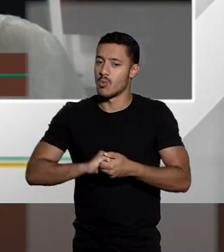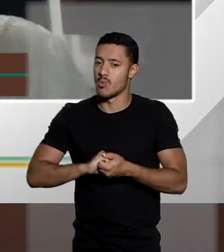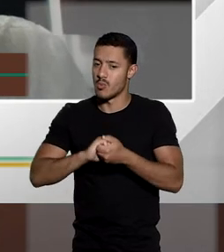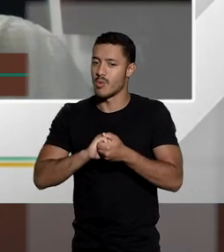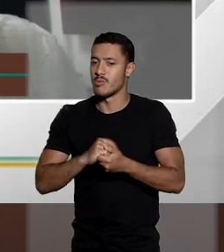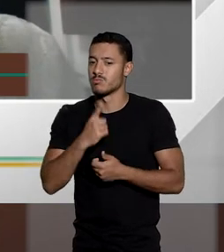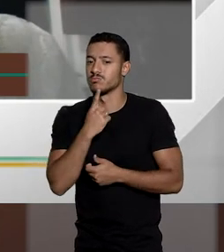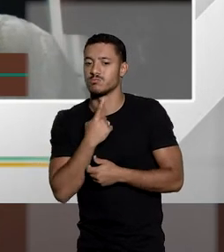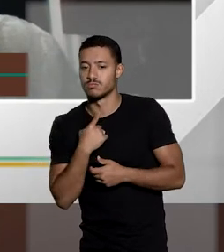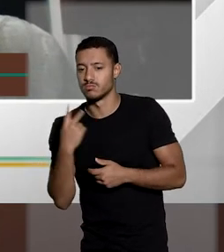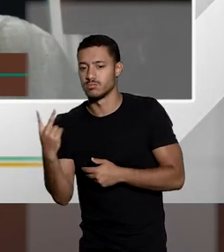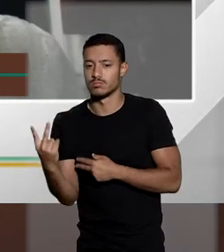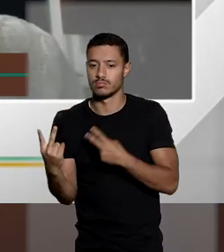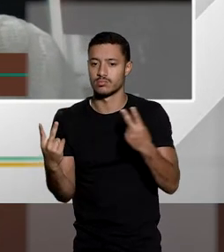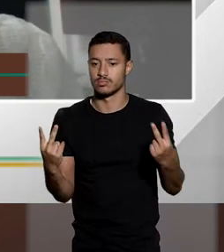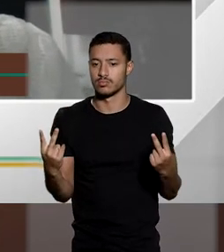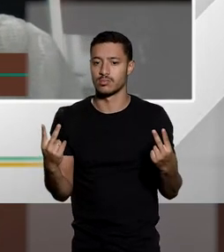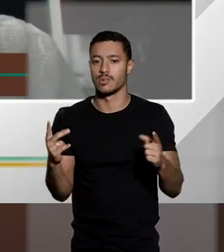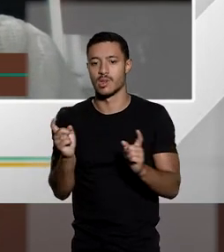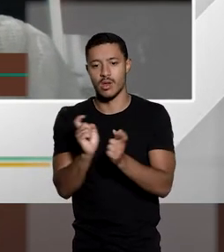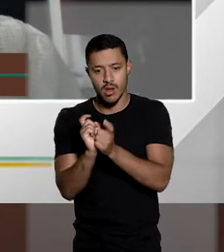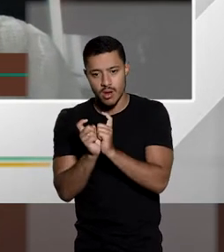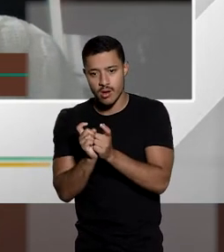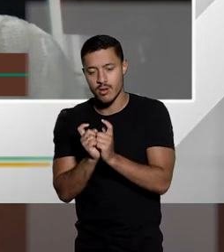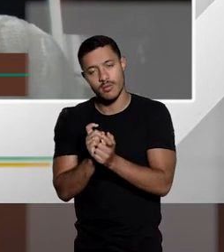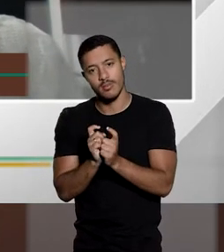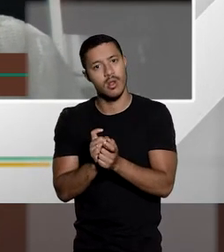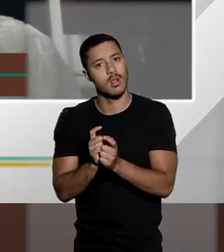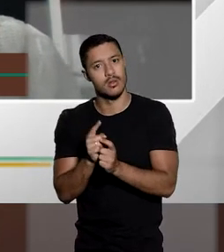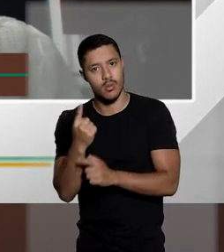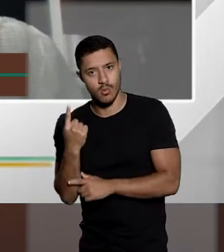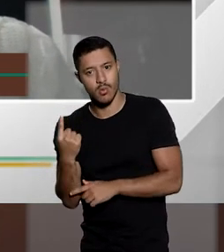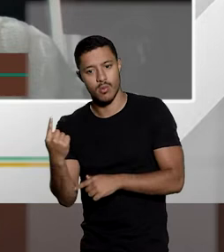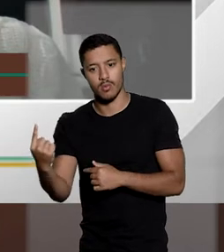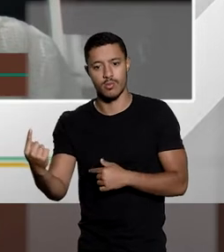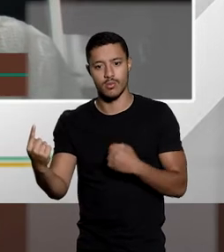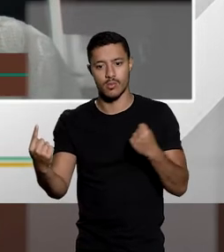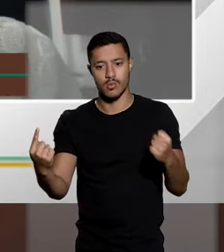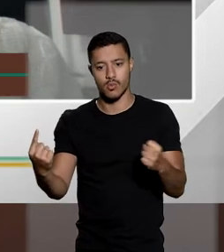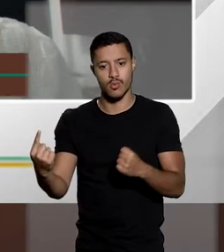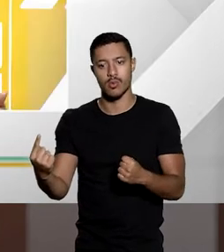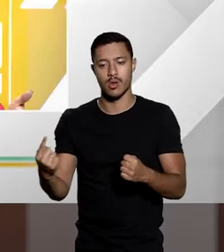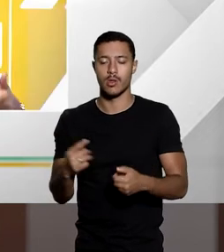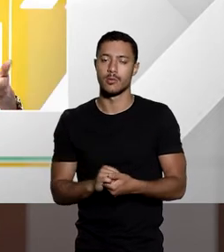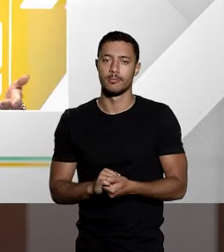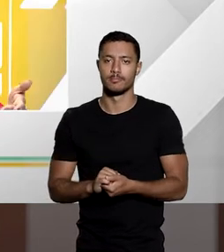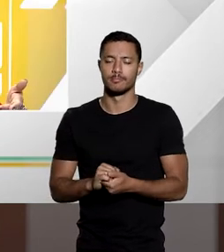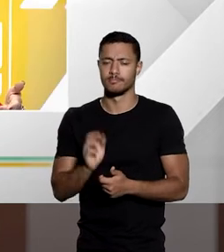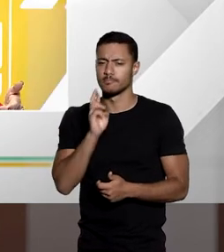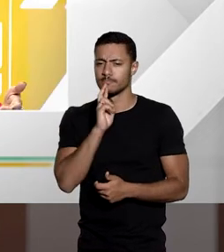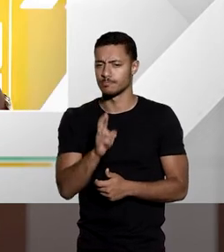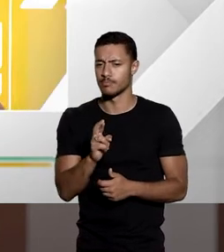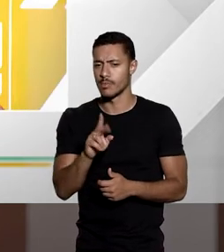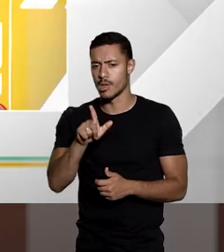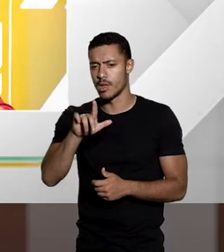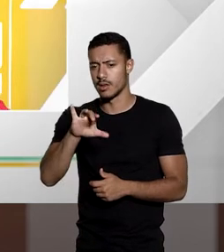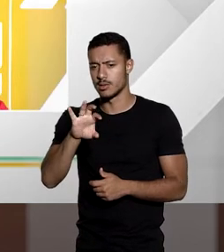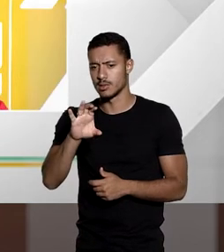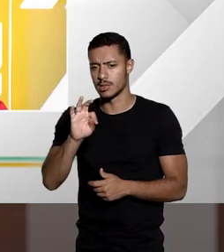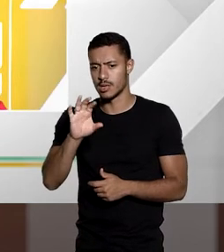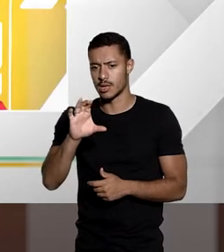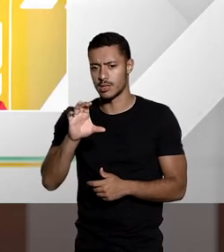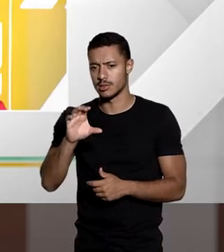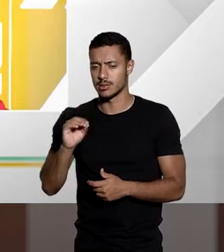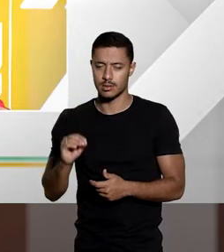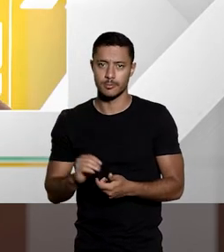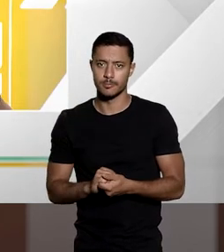de vontades envolvendo sempre a administração pública como uma das partes contratantes. O resultado da licitação, aproveitando já